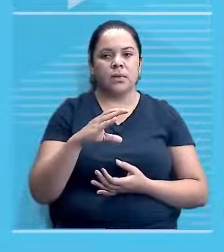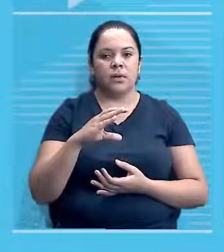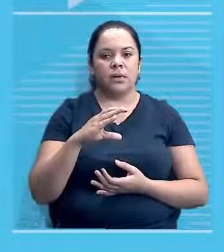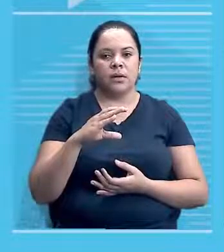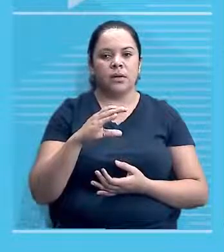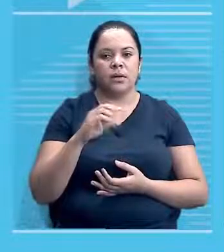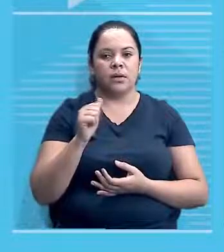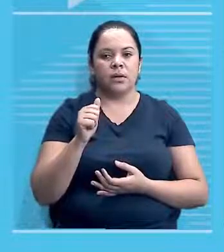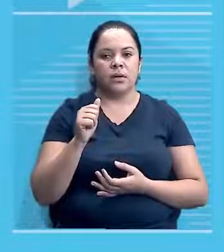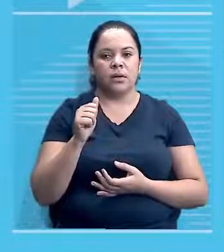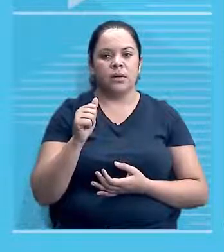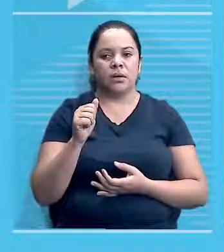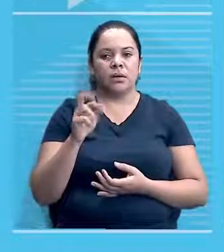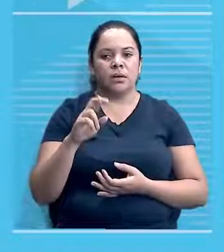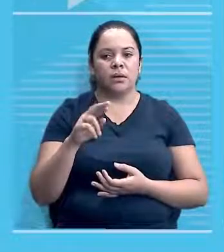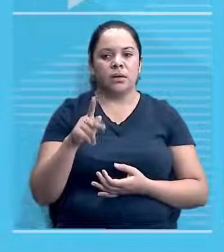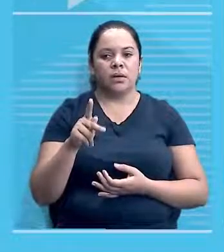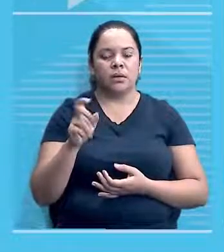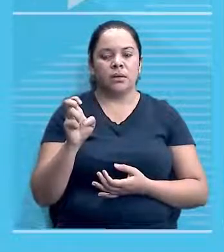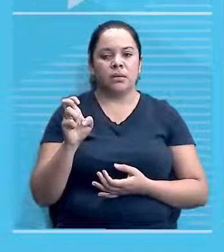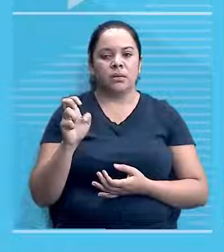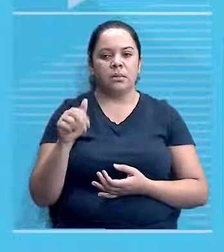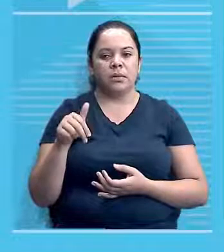Eis o segredo